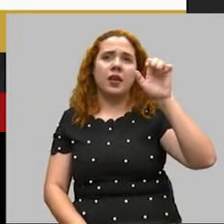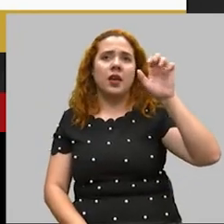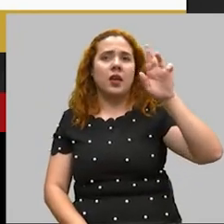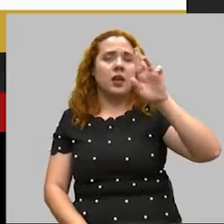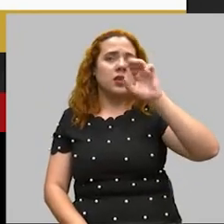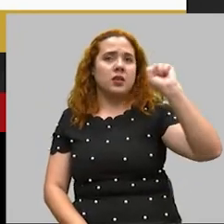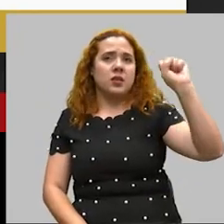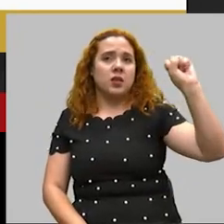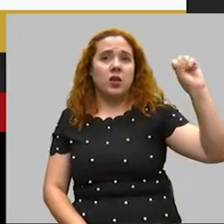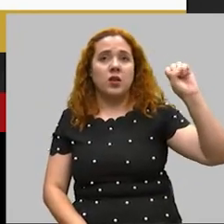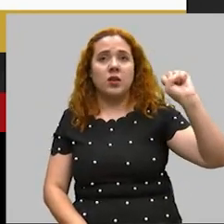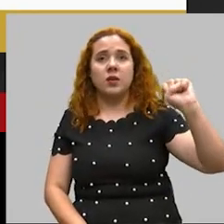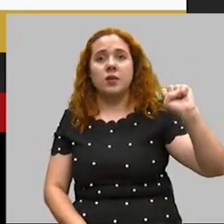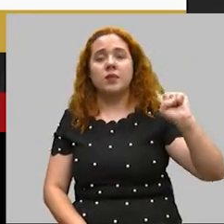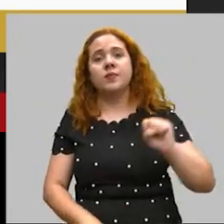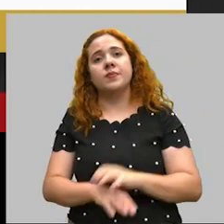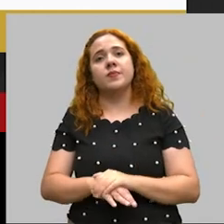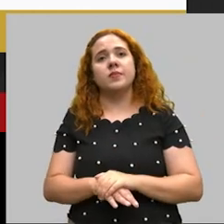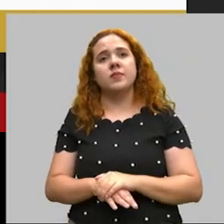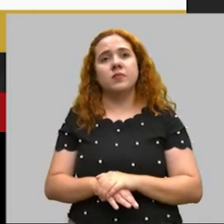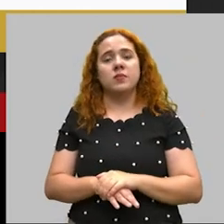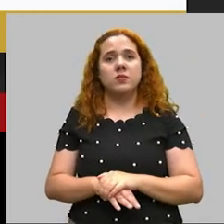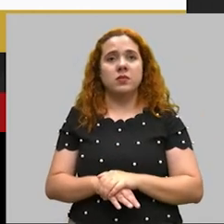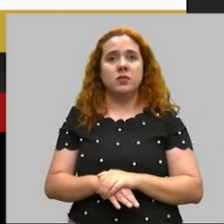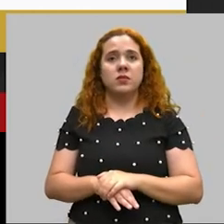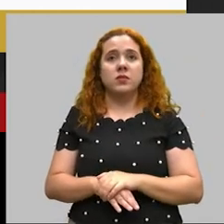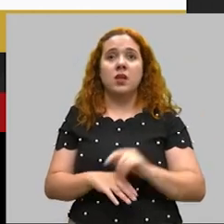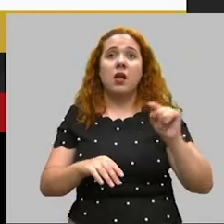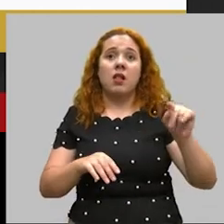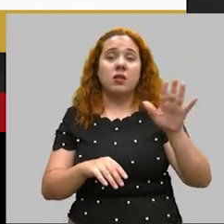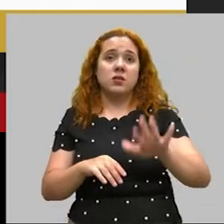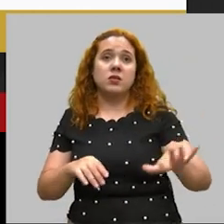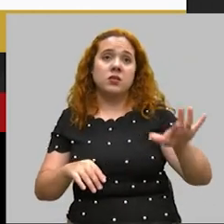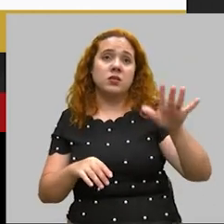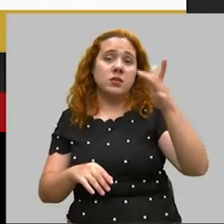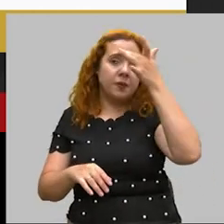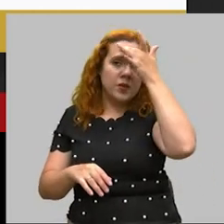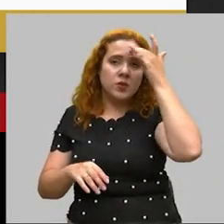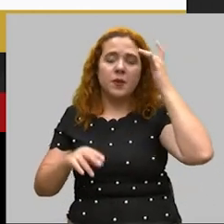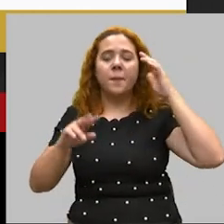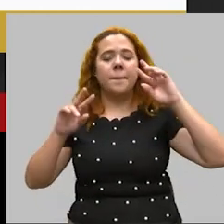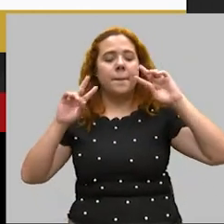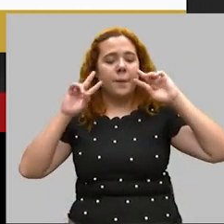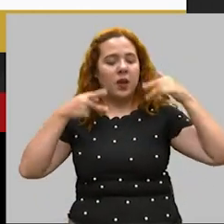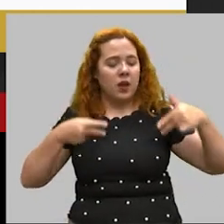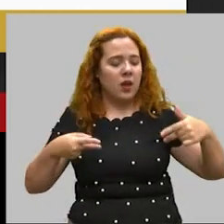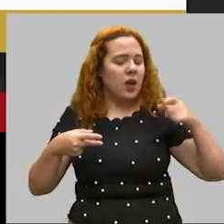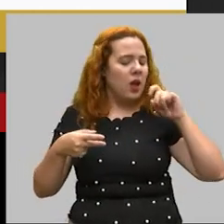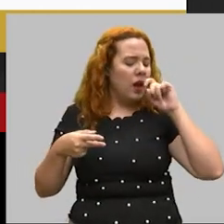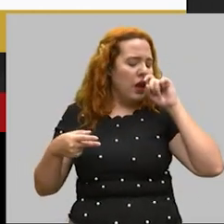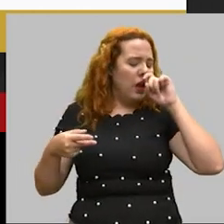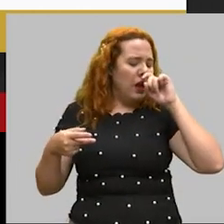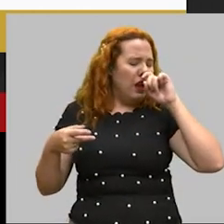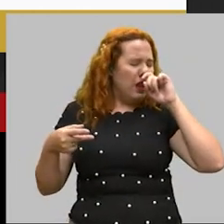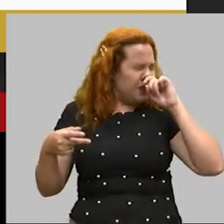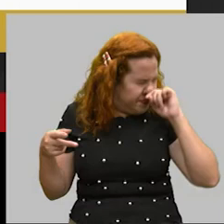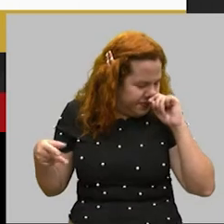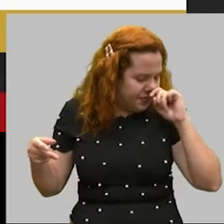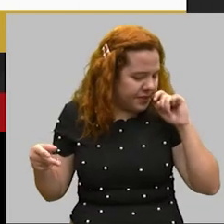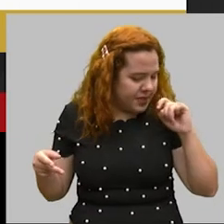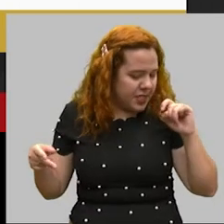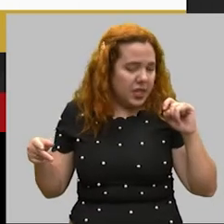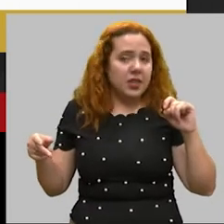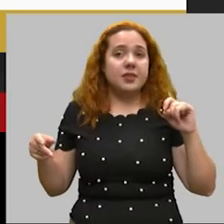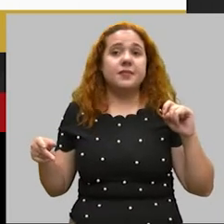zfas então Naí eles se identificam como local realmente de direito e se sentem né a sua formação